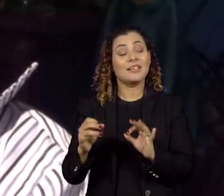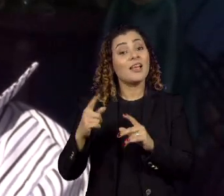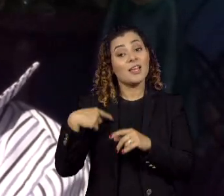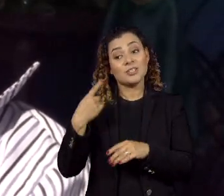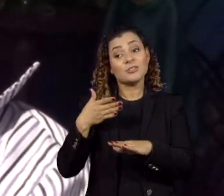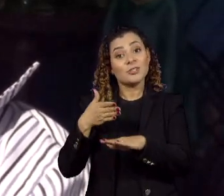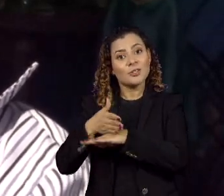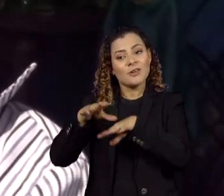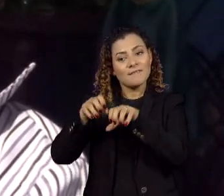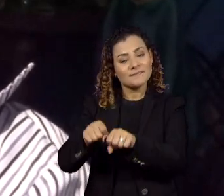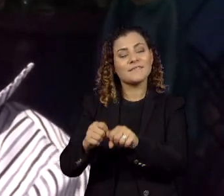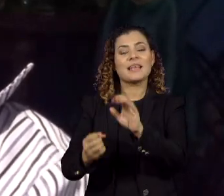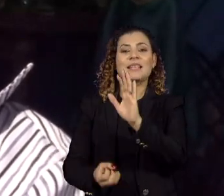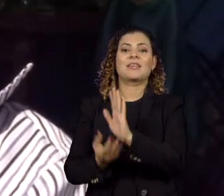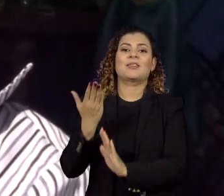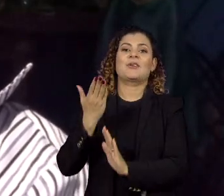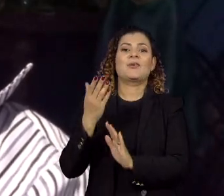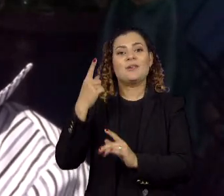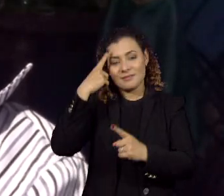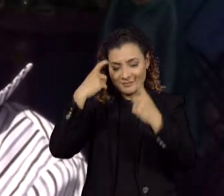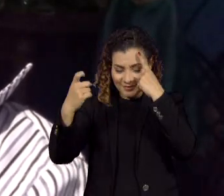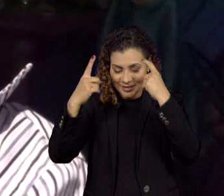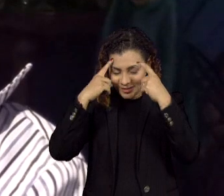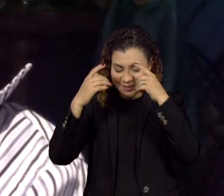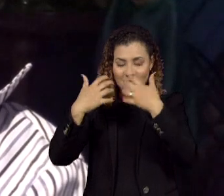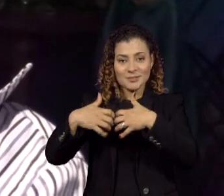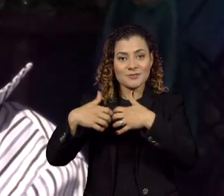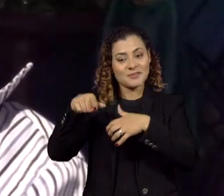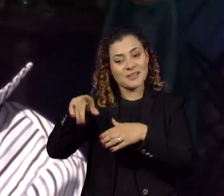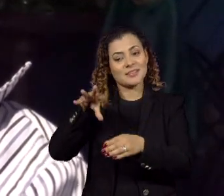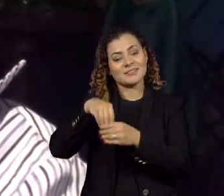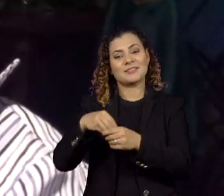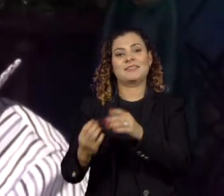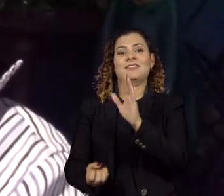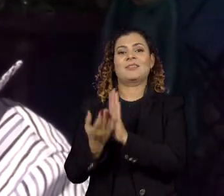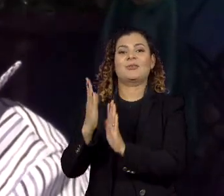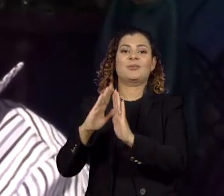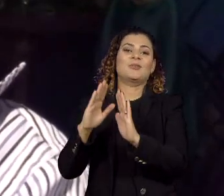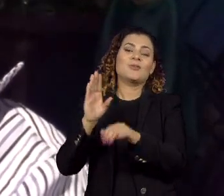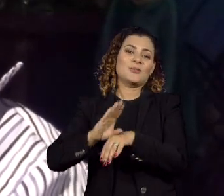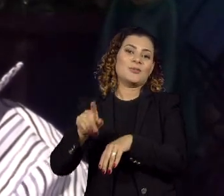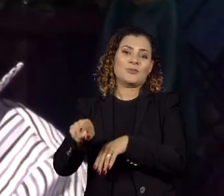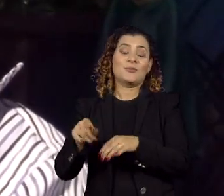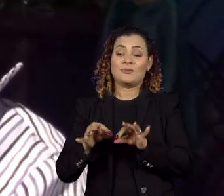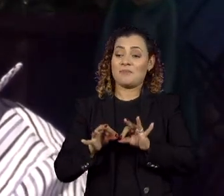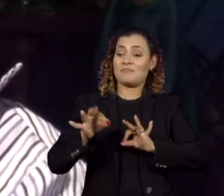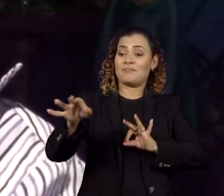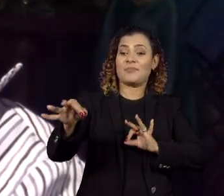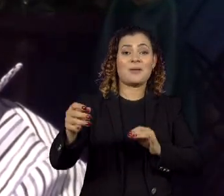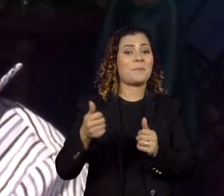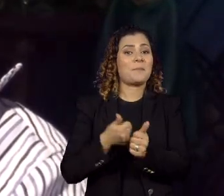criamos um centro de criatividade lá a 100 metros de aqui.